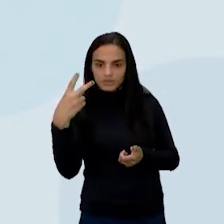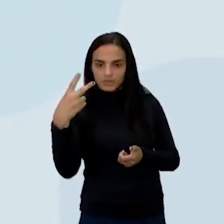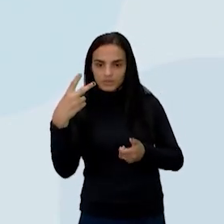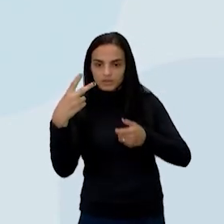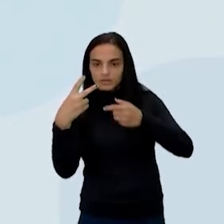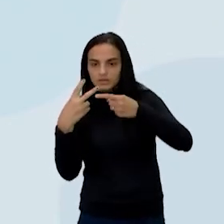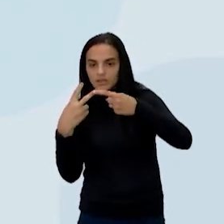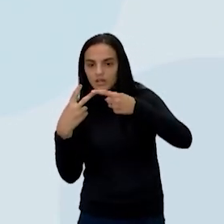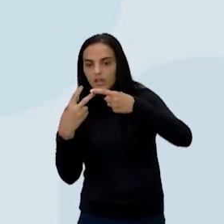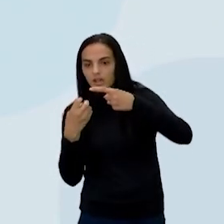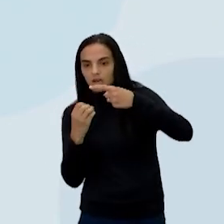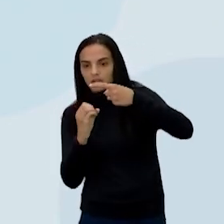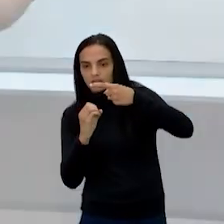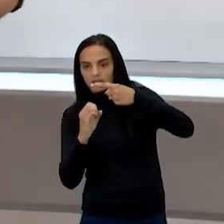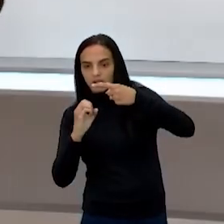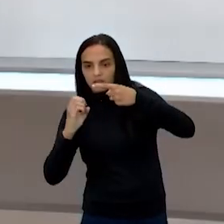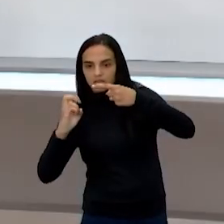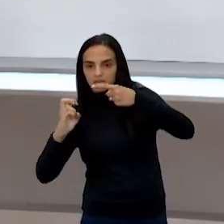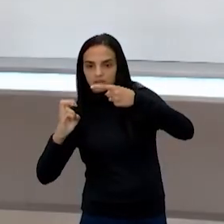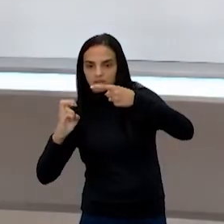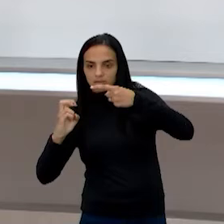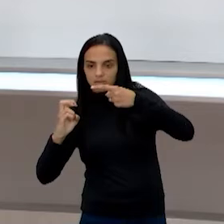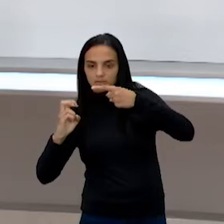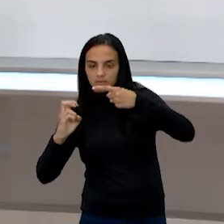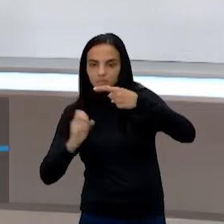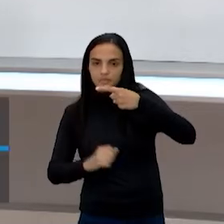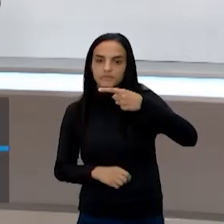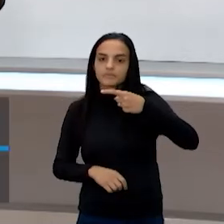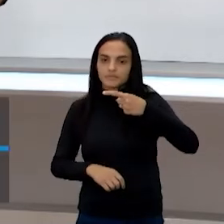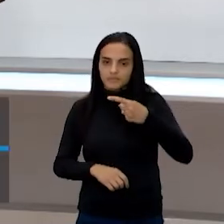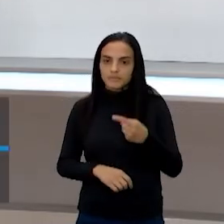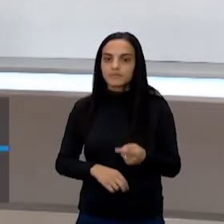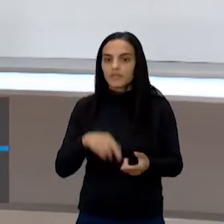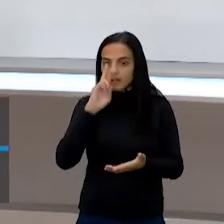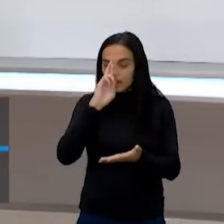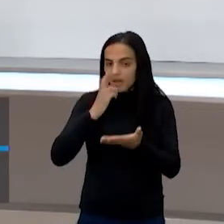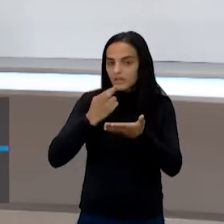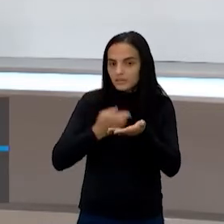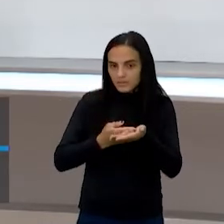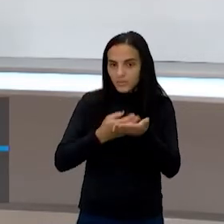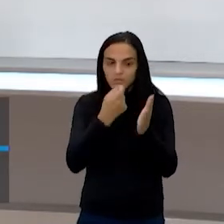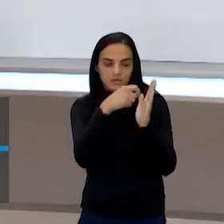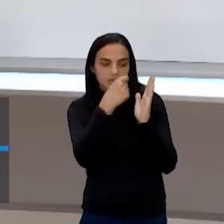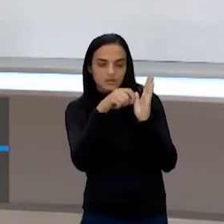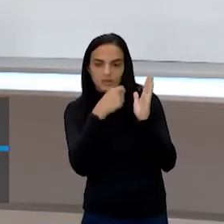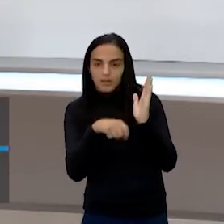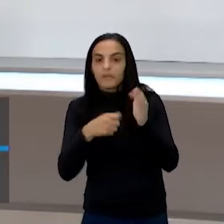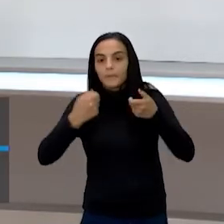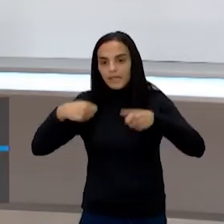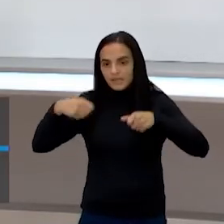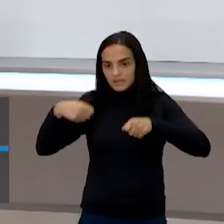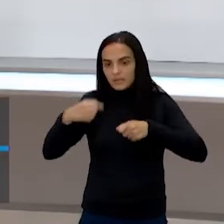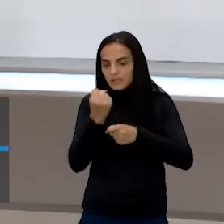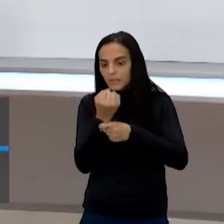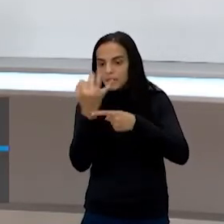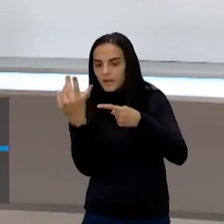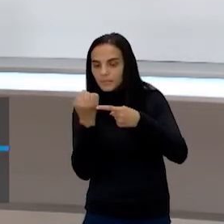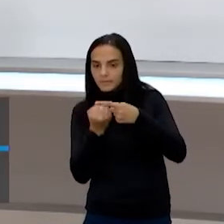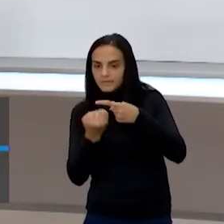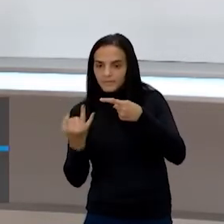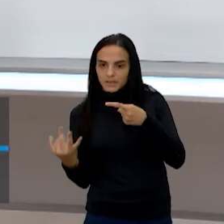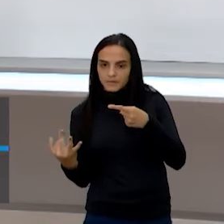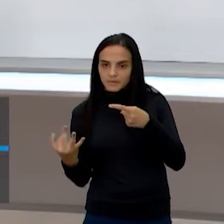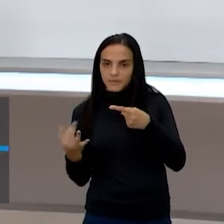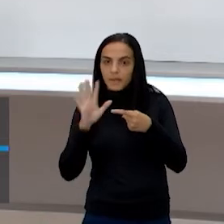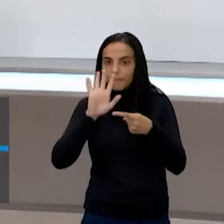para vocês, quando nós escrevemos uma razão, nós escrevemos essa razão na forma fracionária. E formas fracionárias, nós